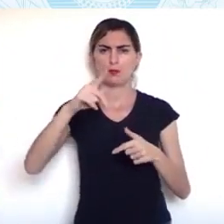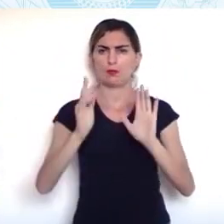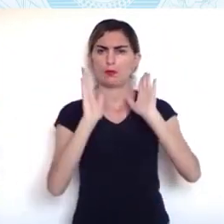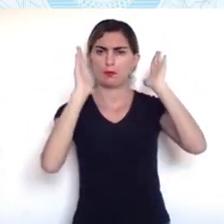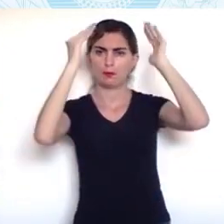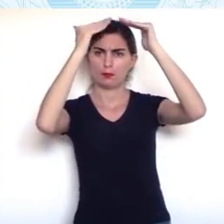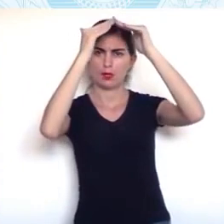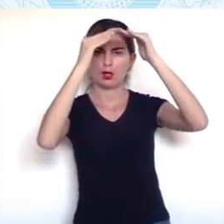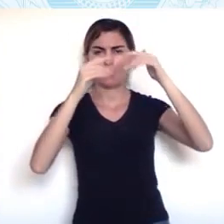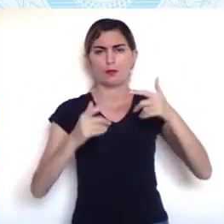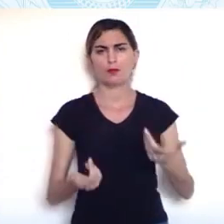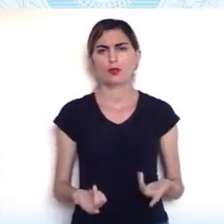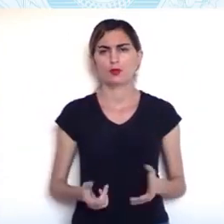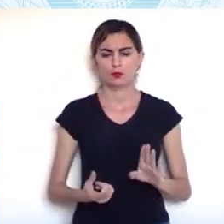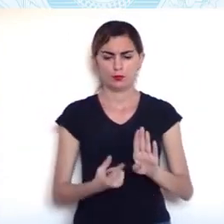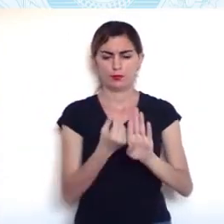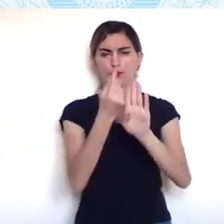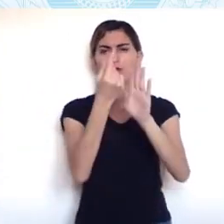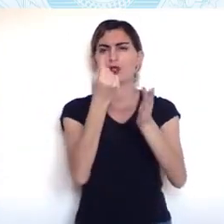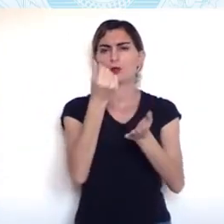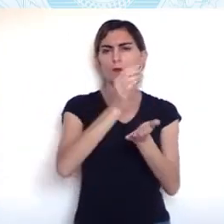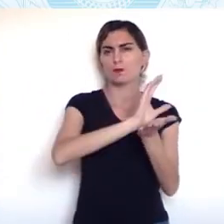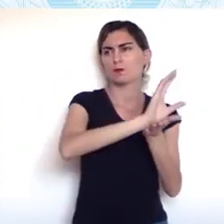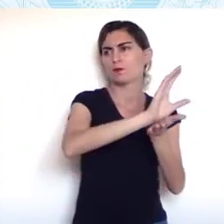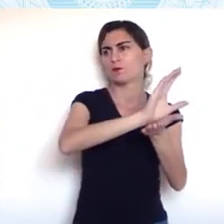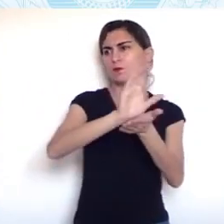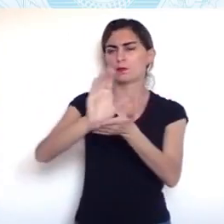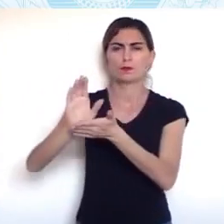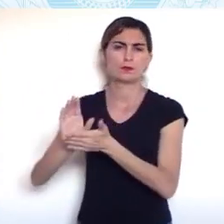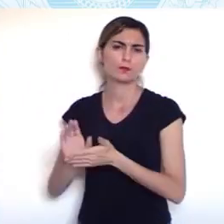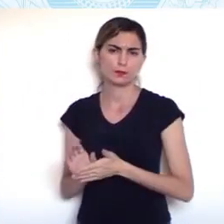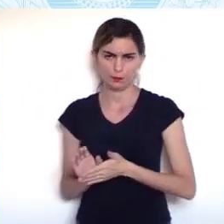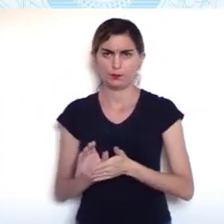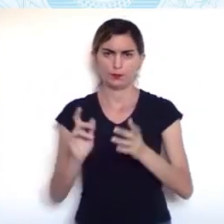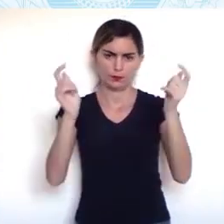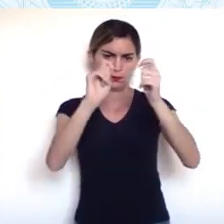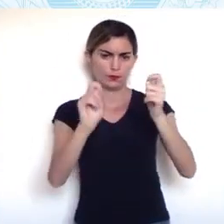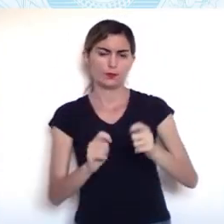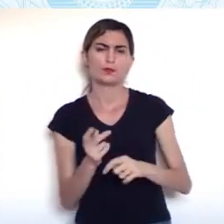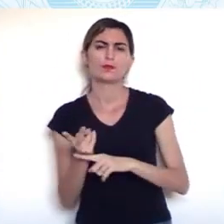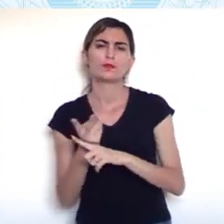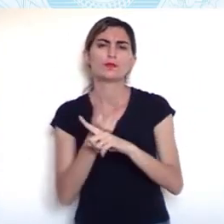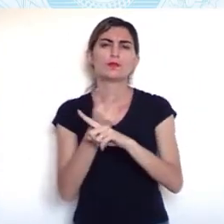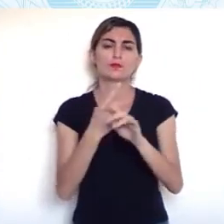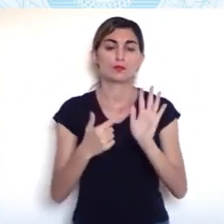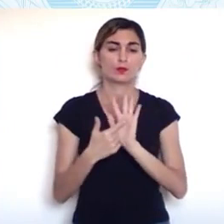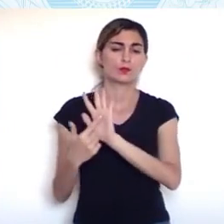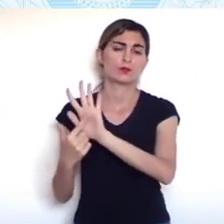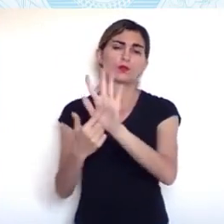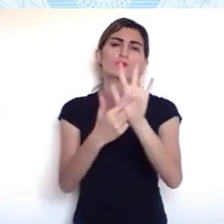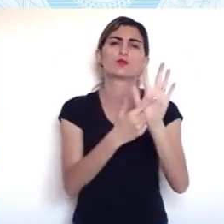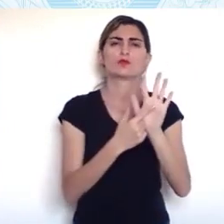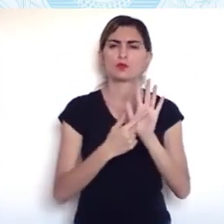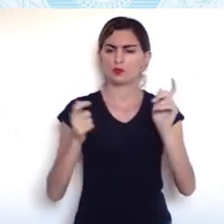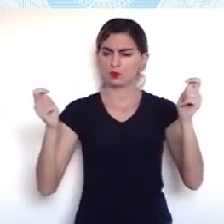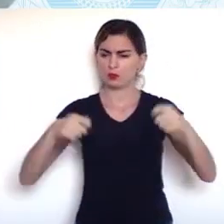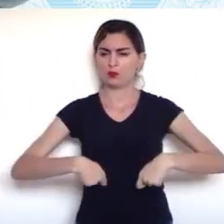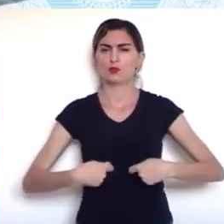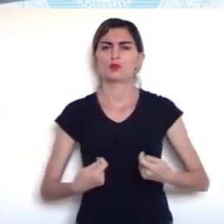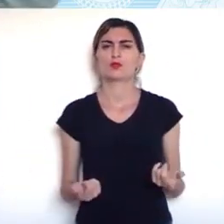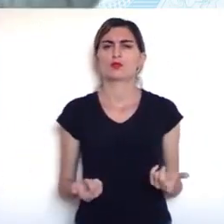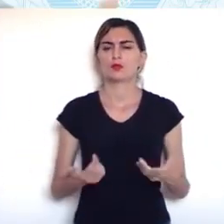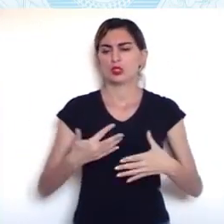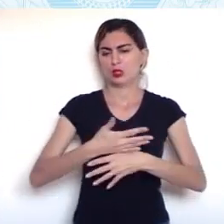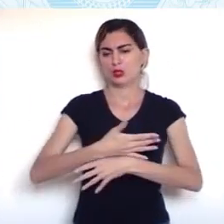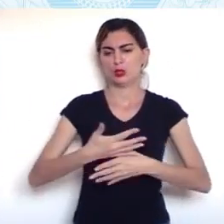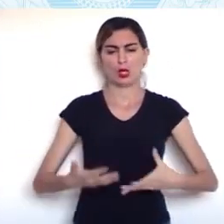E papas, de financiar artistas, procurando mostrar o poderio